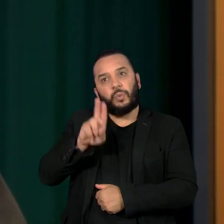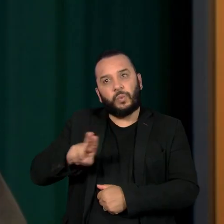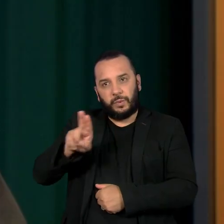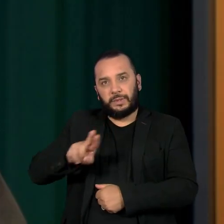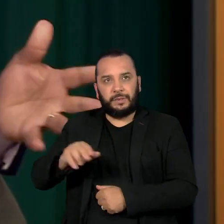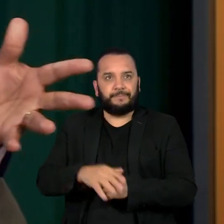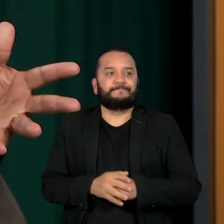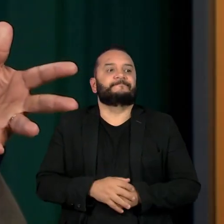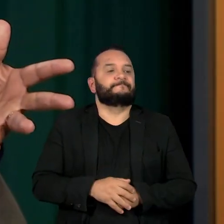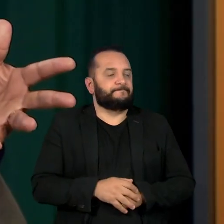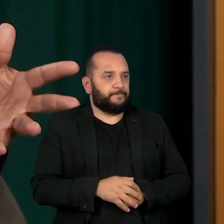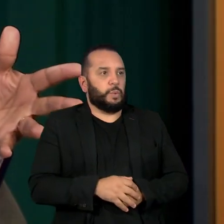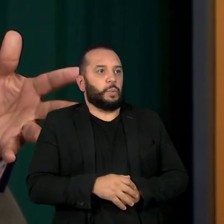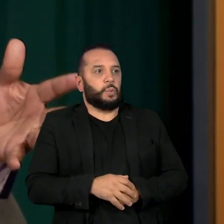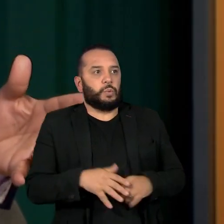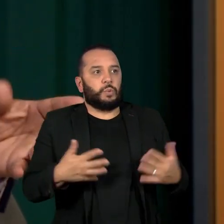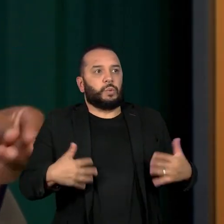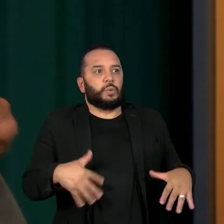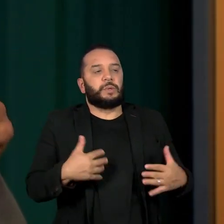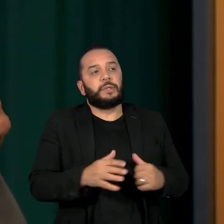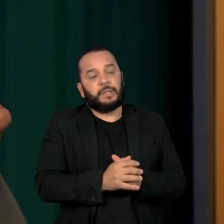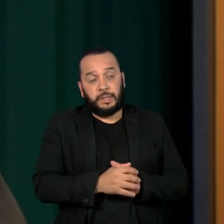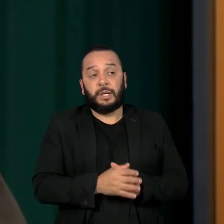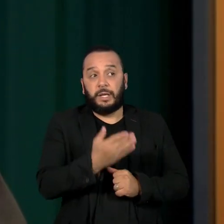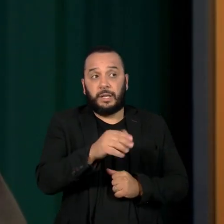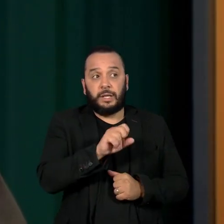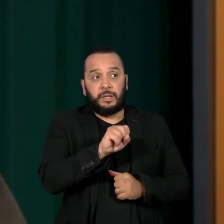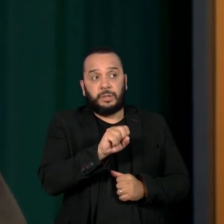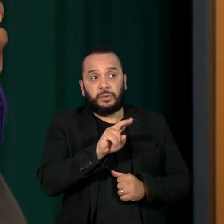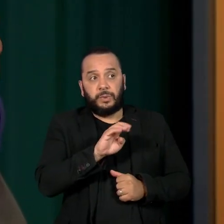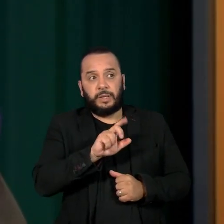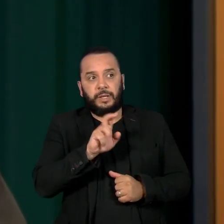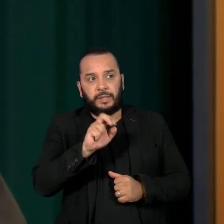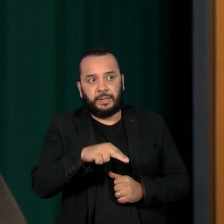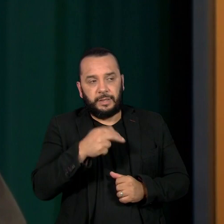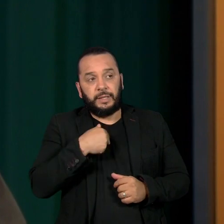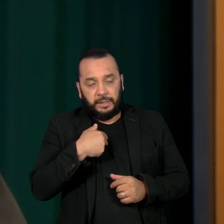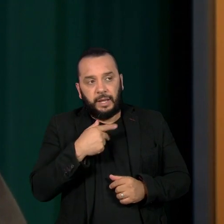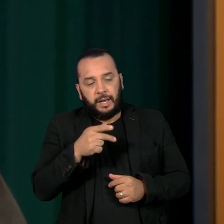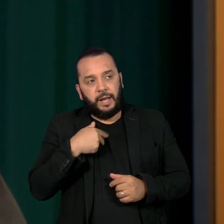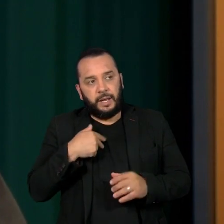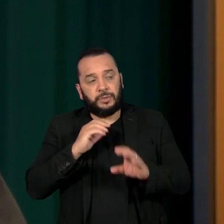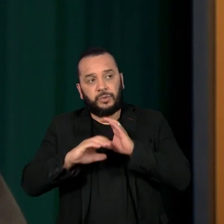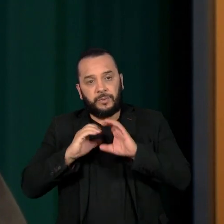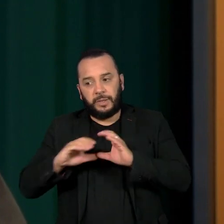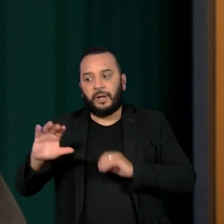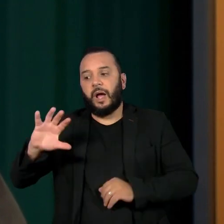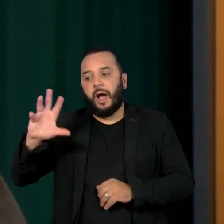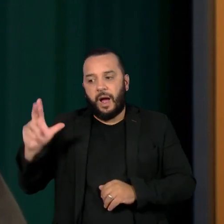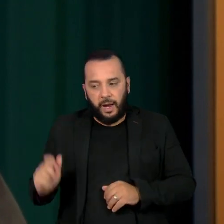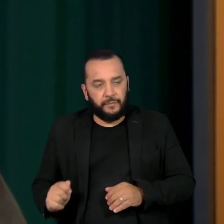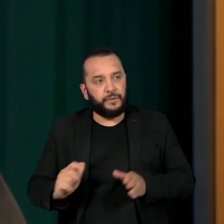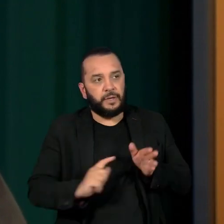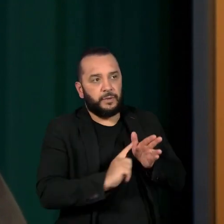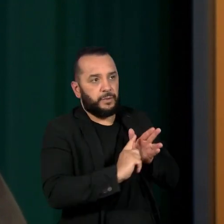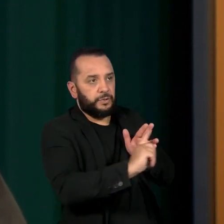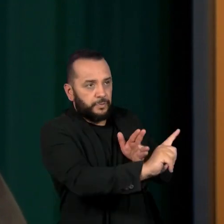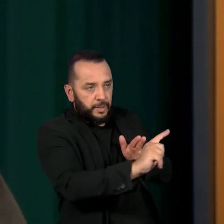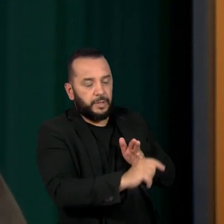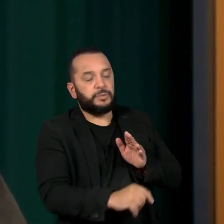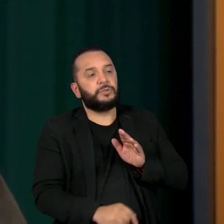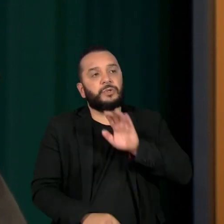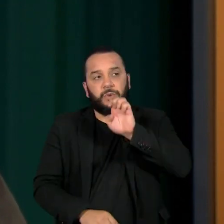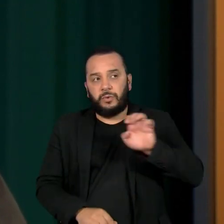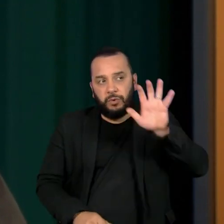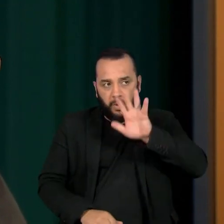Agora, Alexandre, veja, né, a Suelen está dizendo que ela fala com a África, ela fala com o Oriente Médio, fala com a Europa, fala